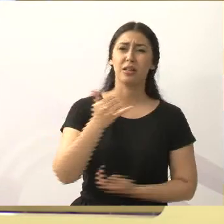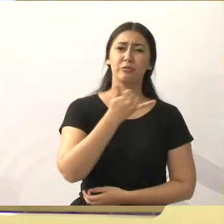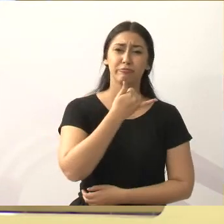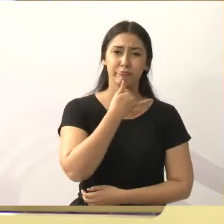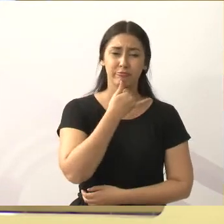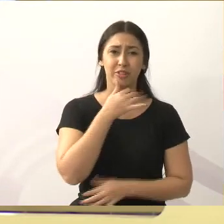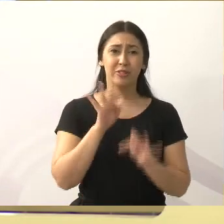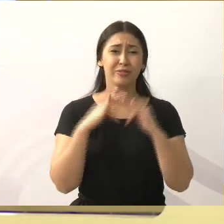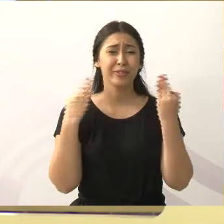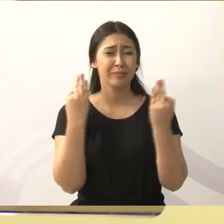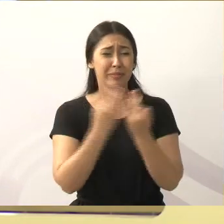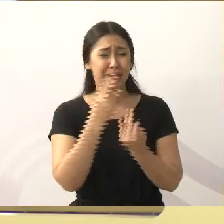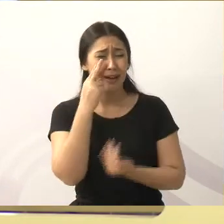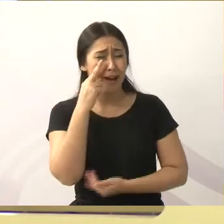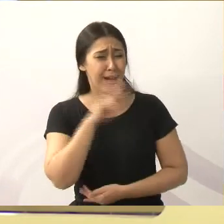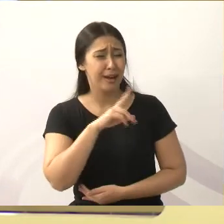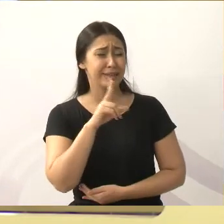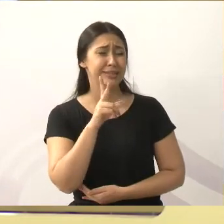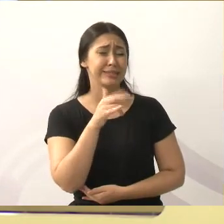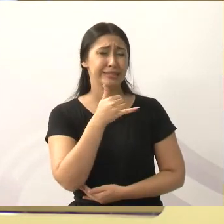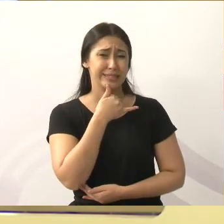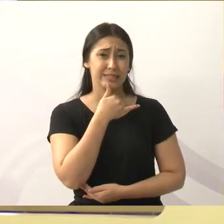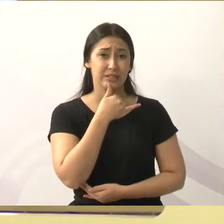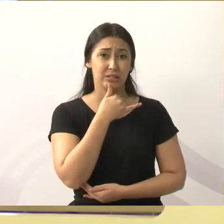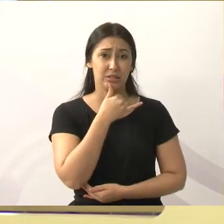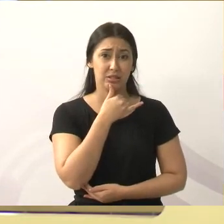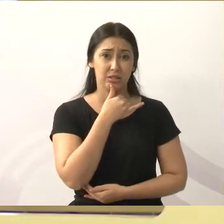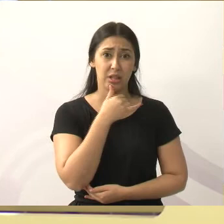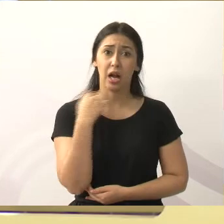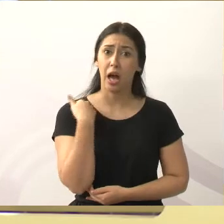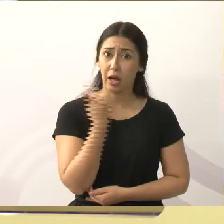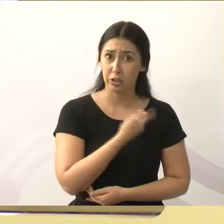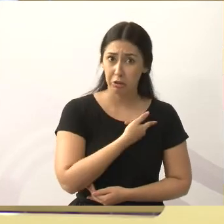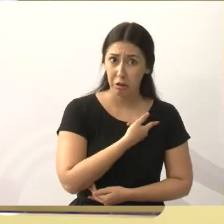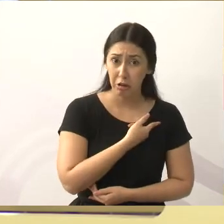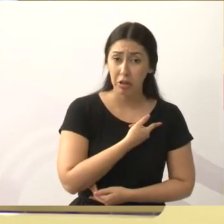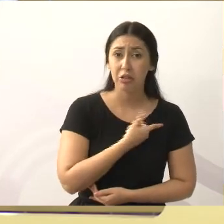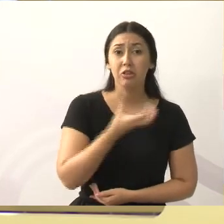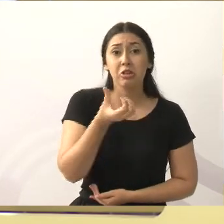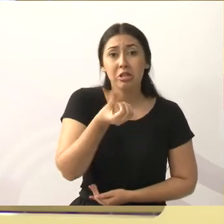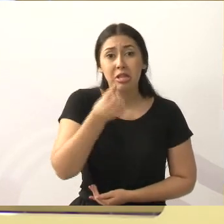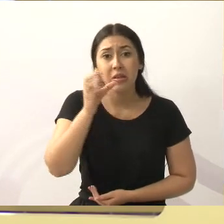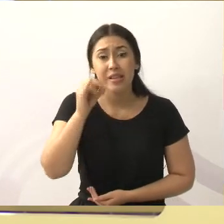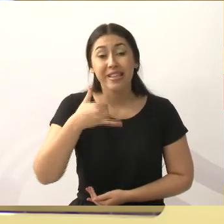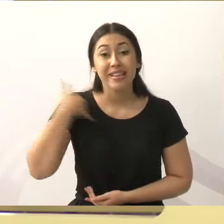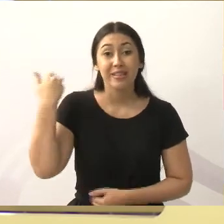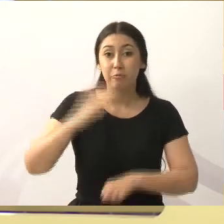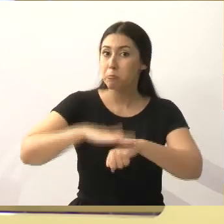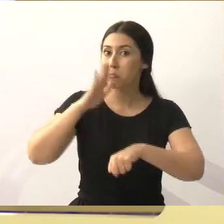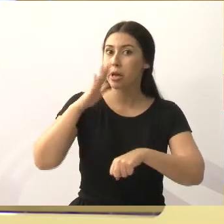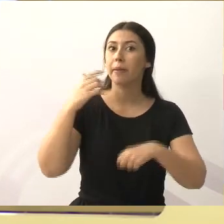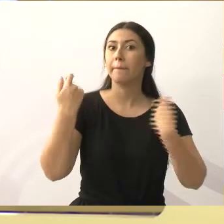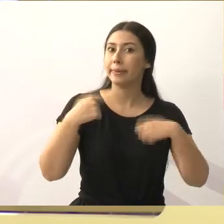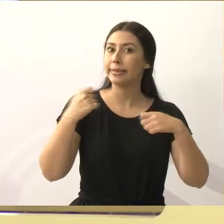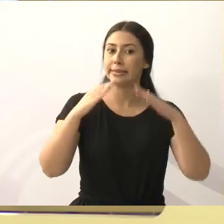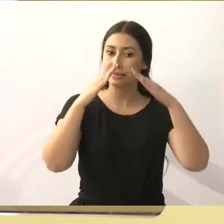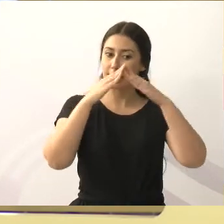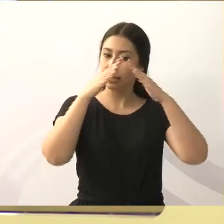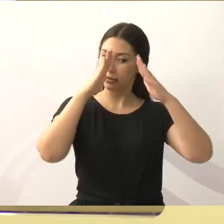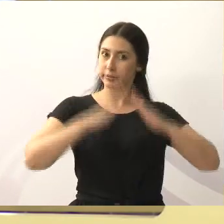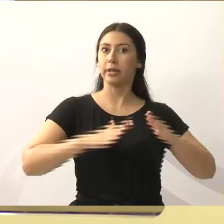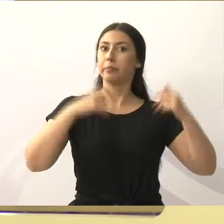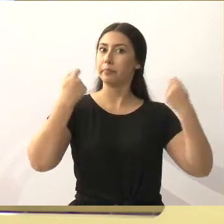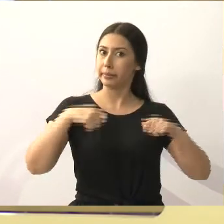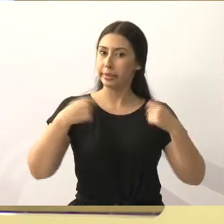para a família. Não vamos nessa não. Nós que temos mais de 60 anos. Vamos ficar em casa. População